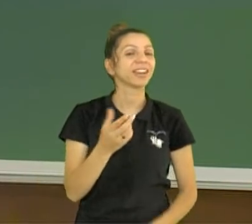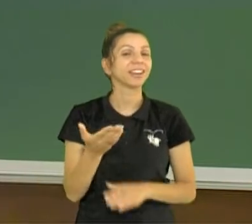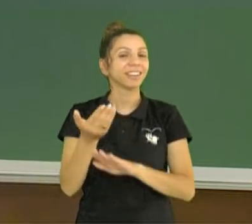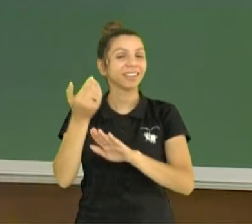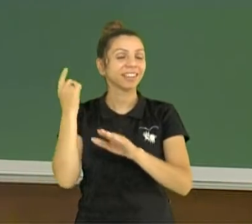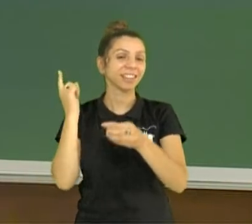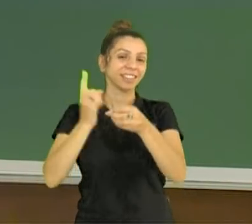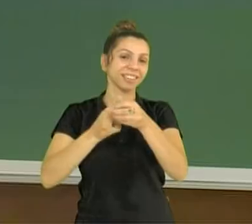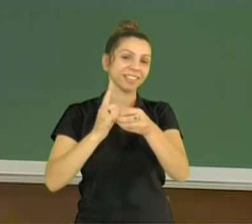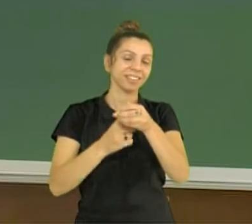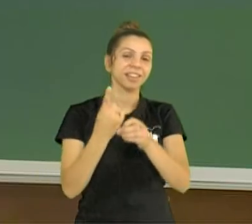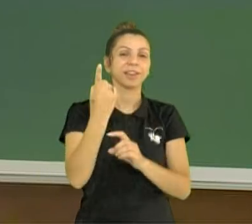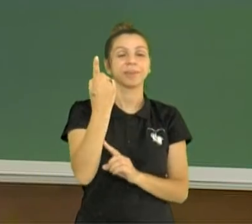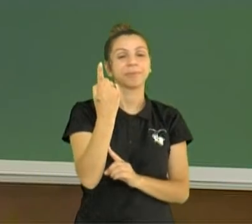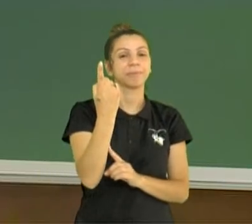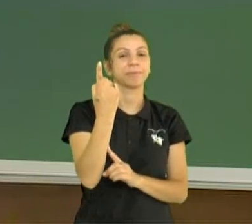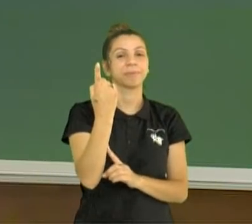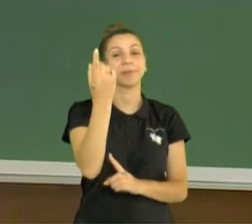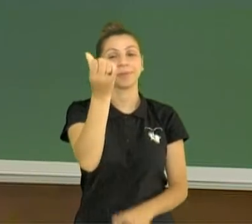em